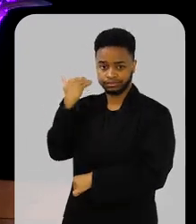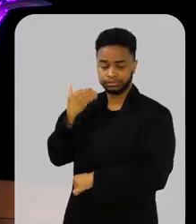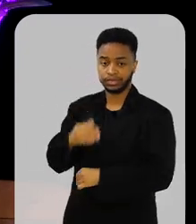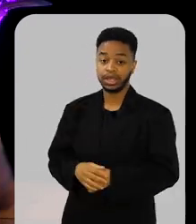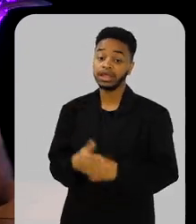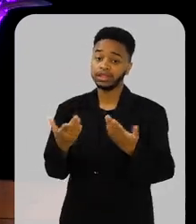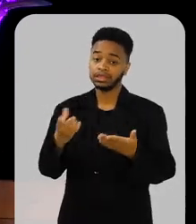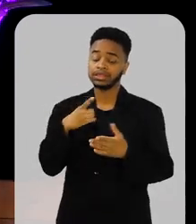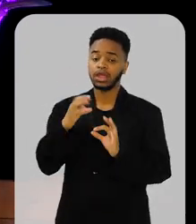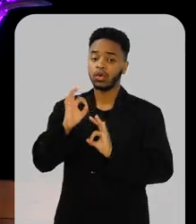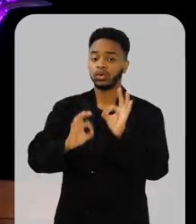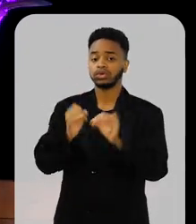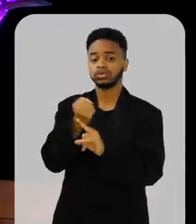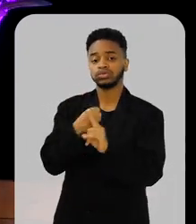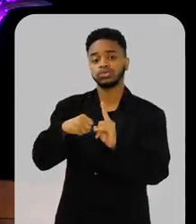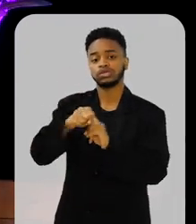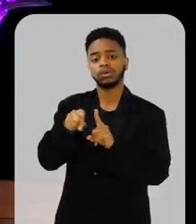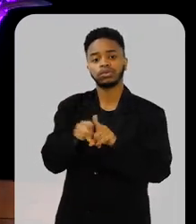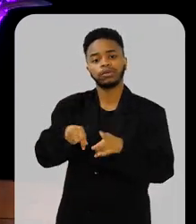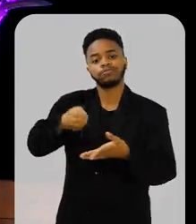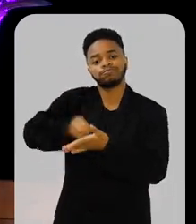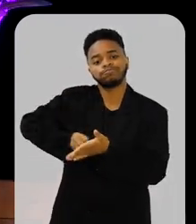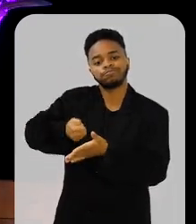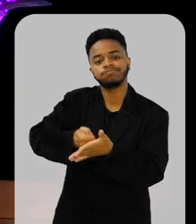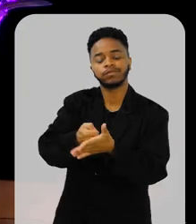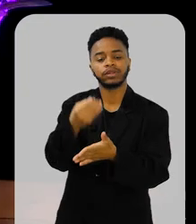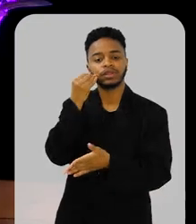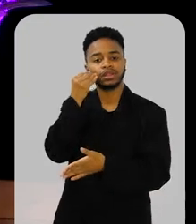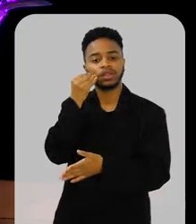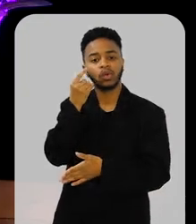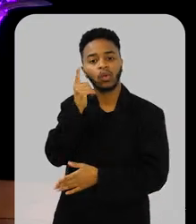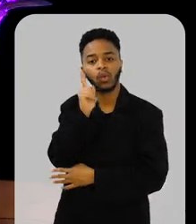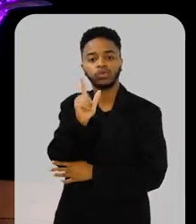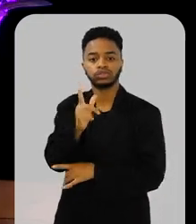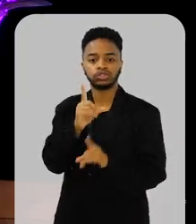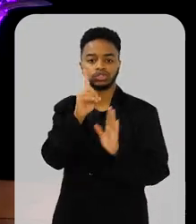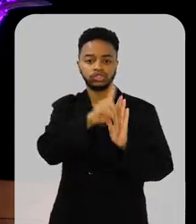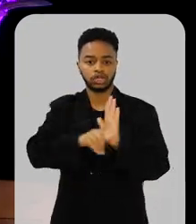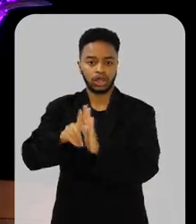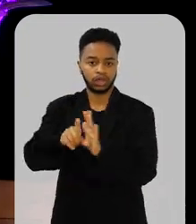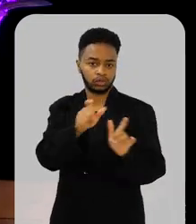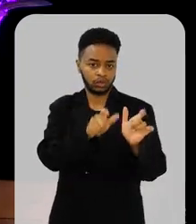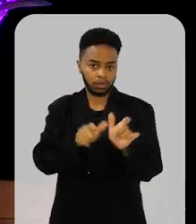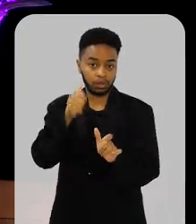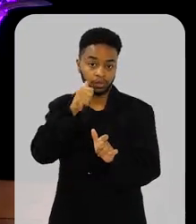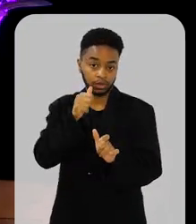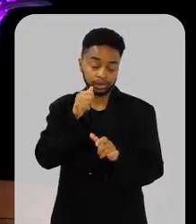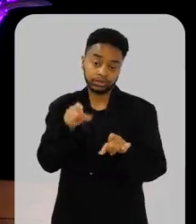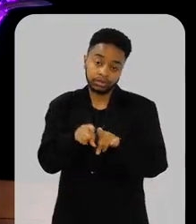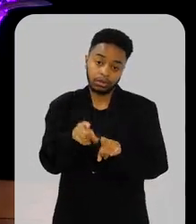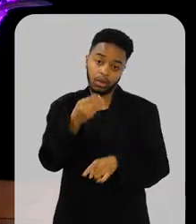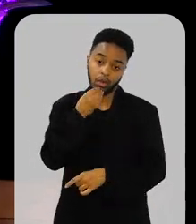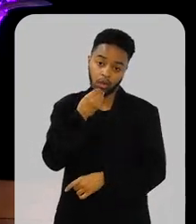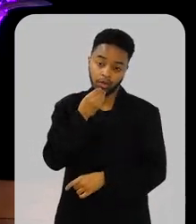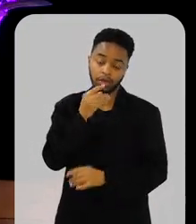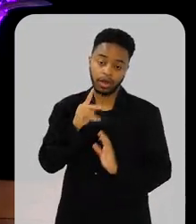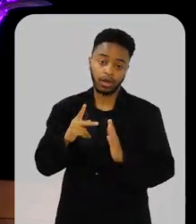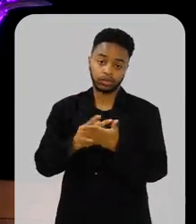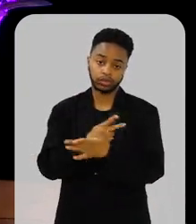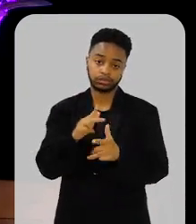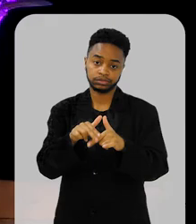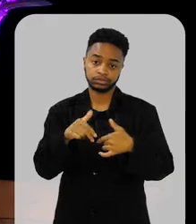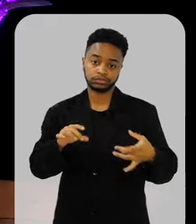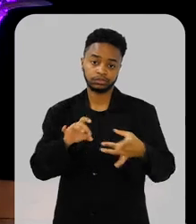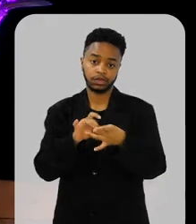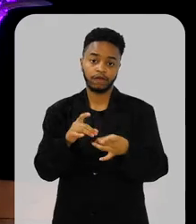há toda uma construção e luta pelos direitos da mulher. E é claro que isso é atravessado